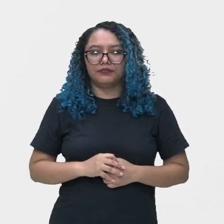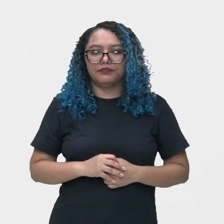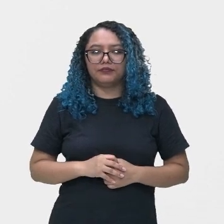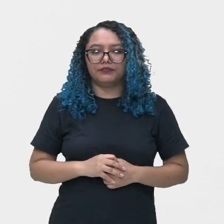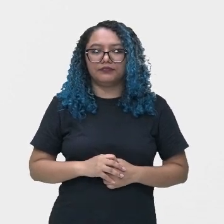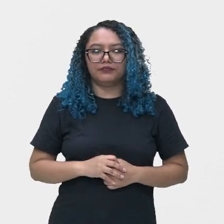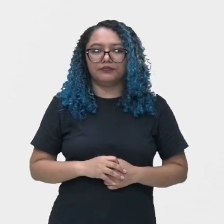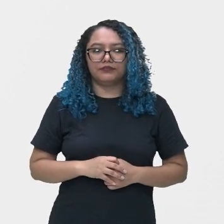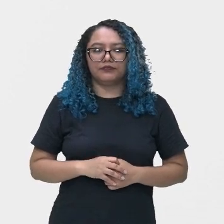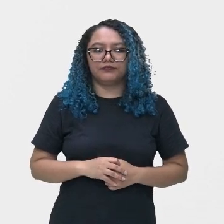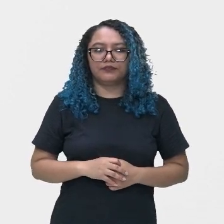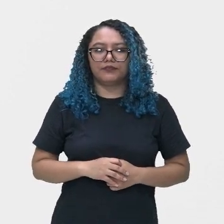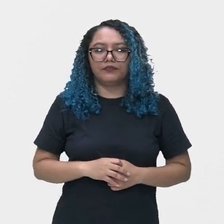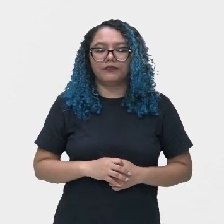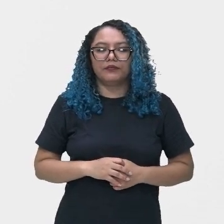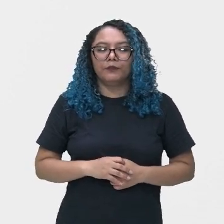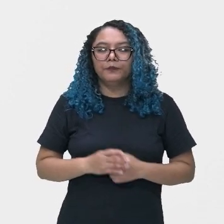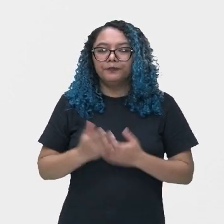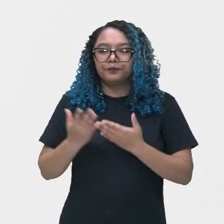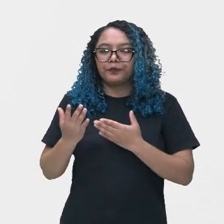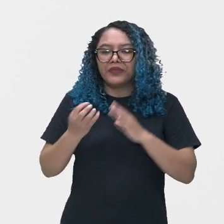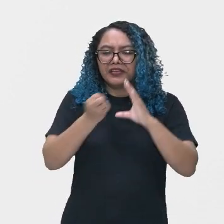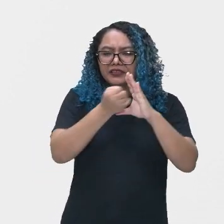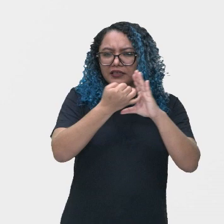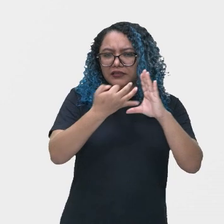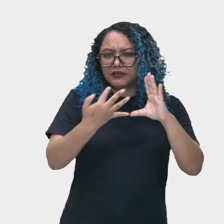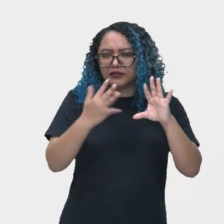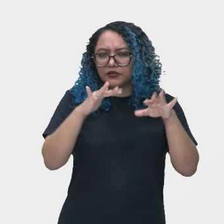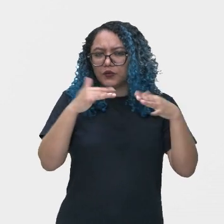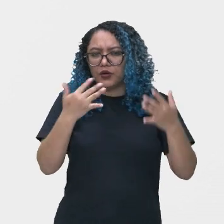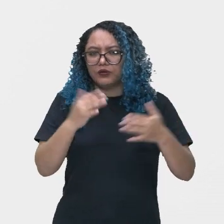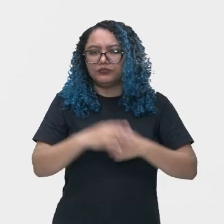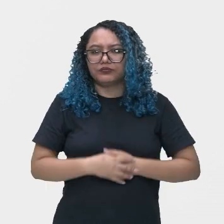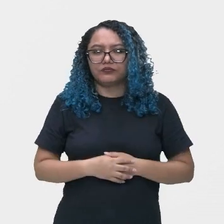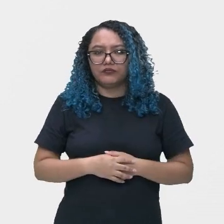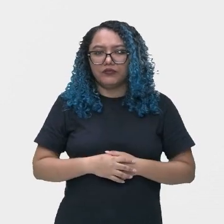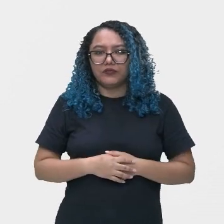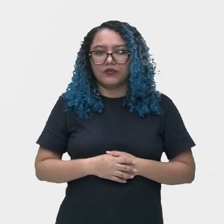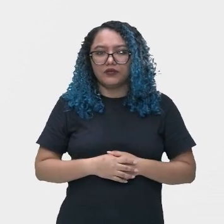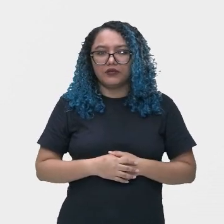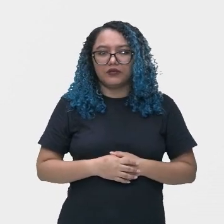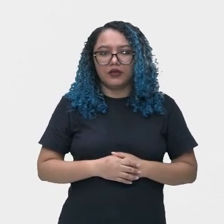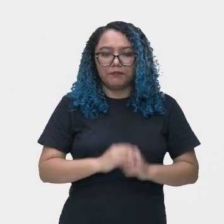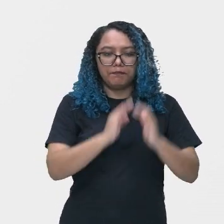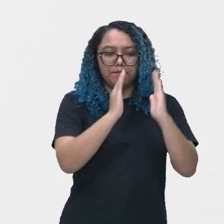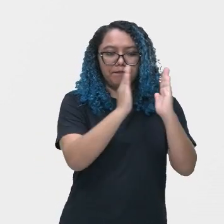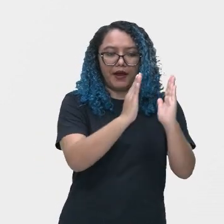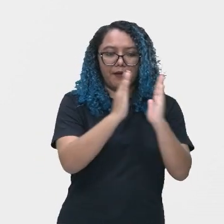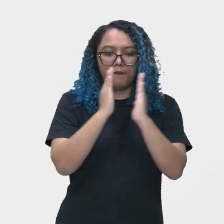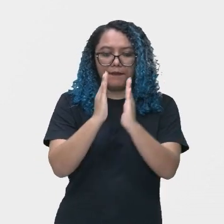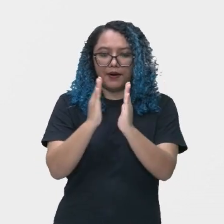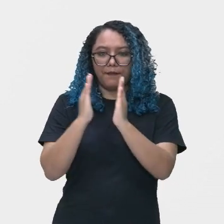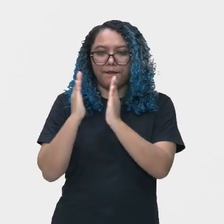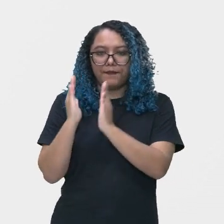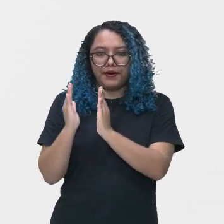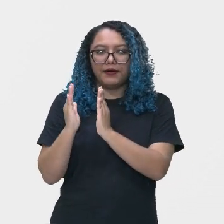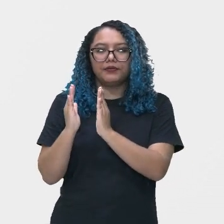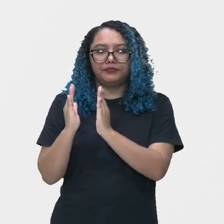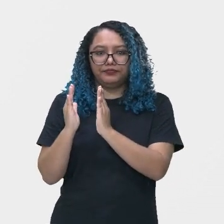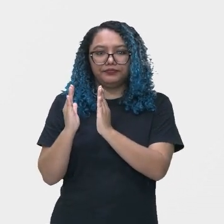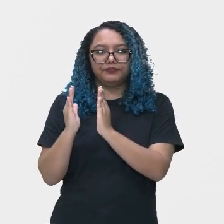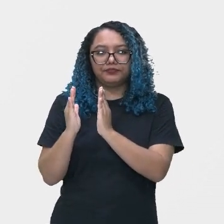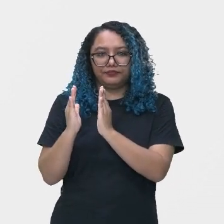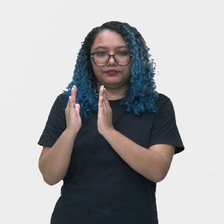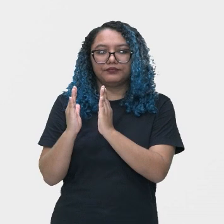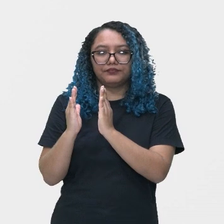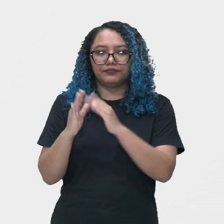essas características. Eu tenho aqui 3, tá? Eu tenho 3. Tem um gráfico aqui, dividido em